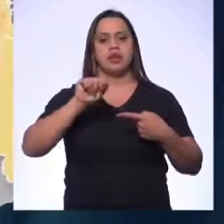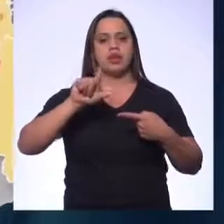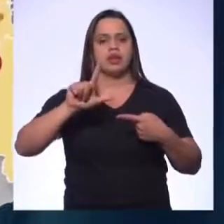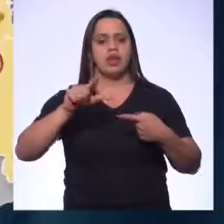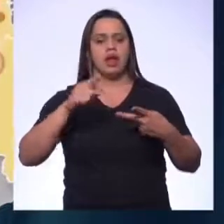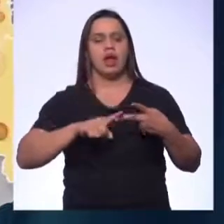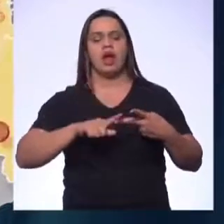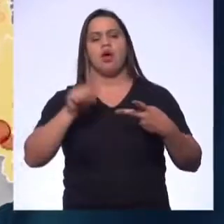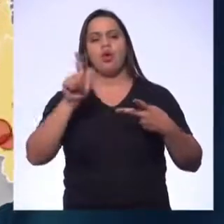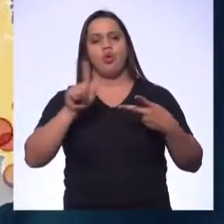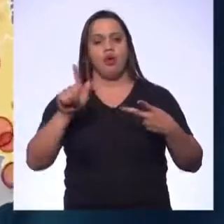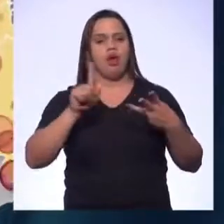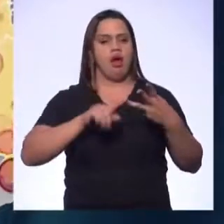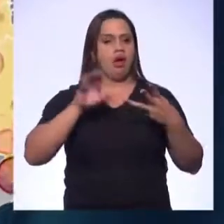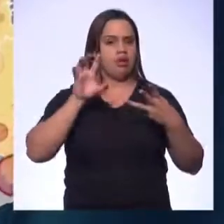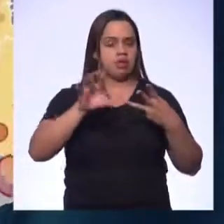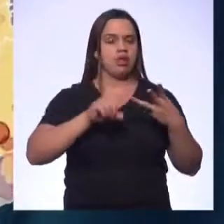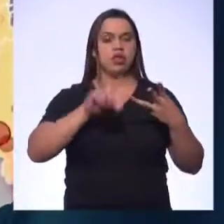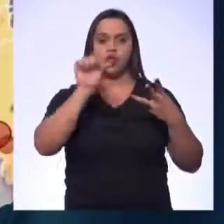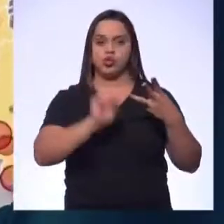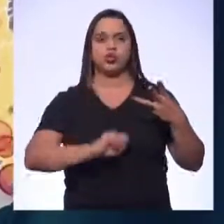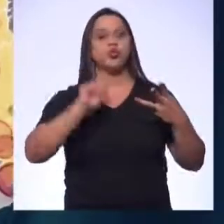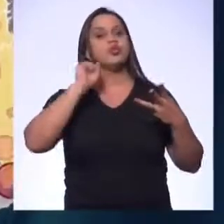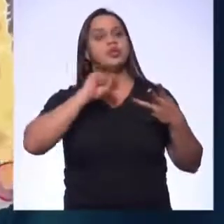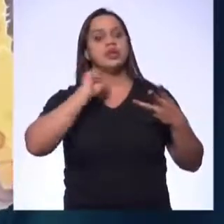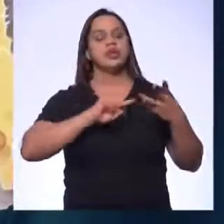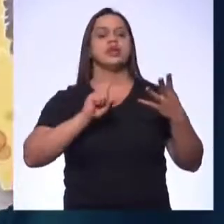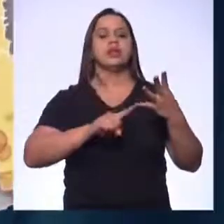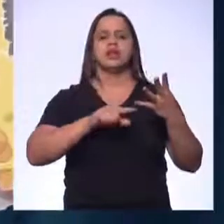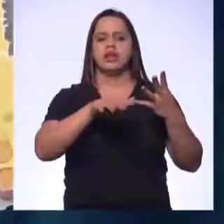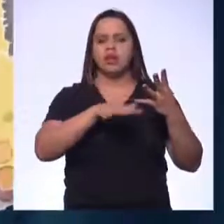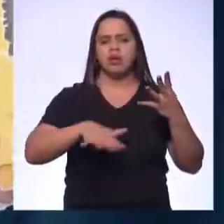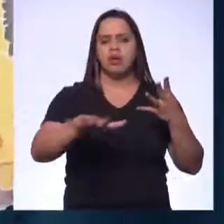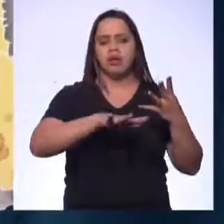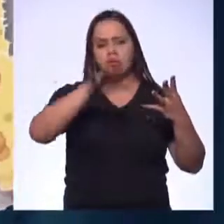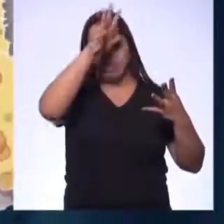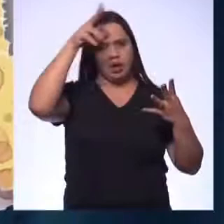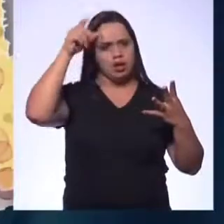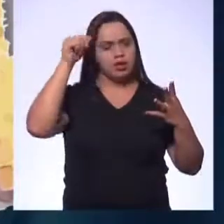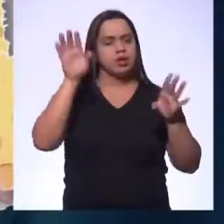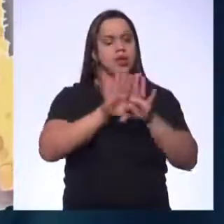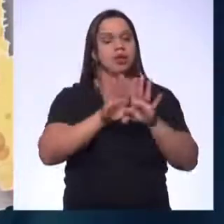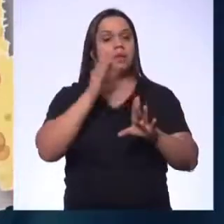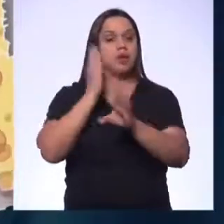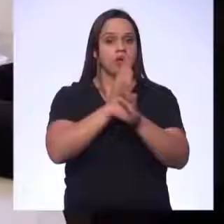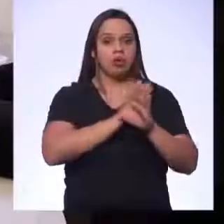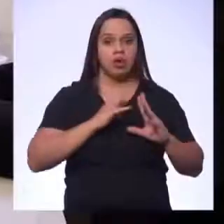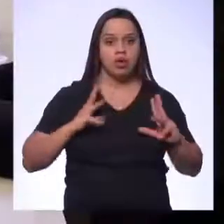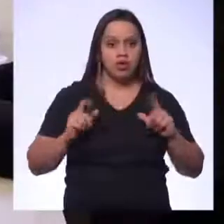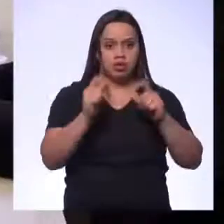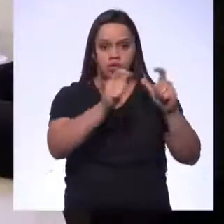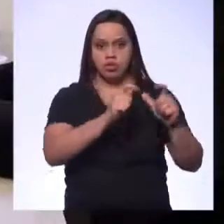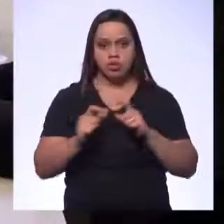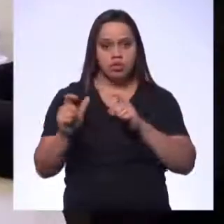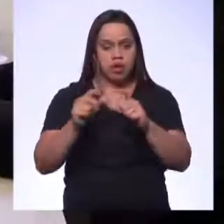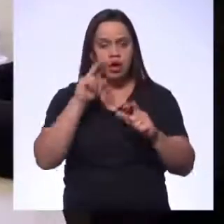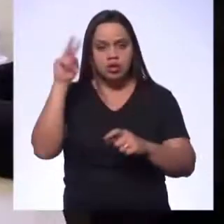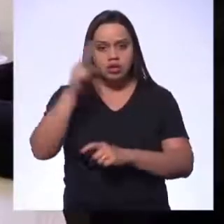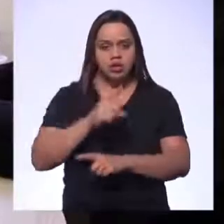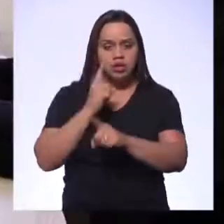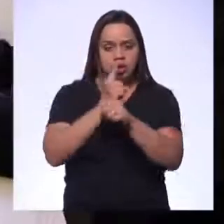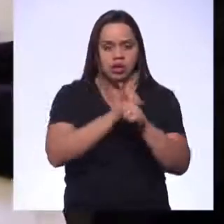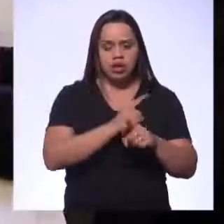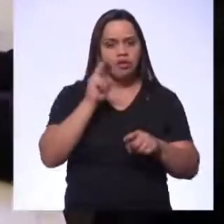de Goiás, a região sul de Minas Gerais, uma parte da Amazônia. A identificação desses lugares passa por identificar